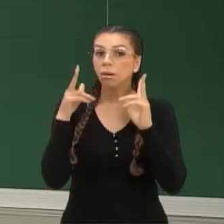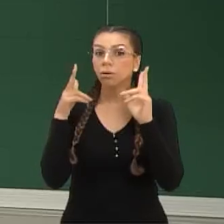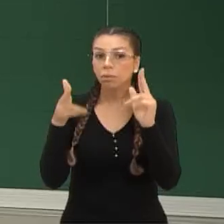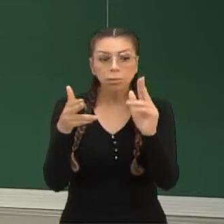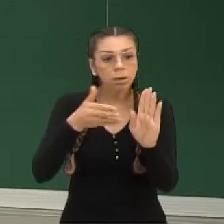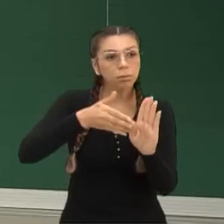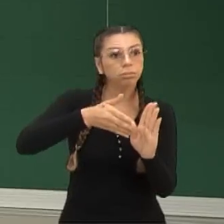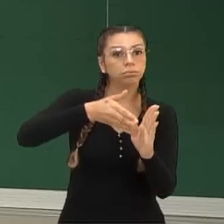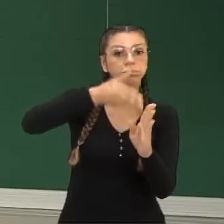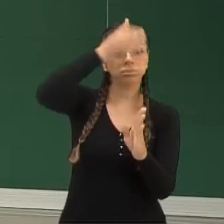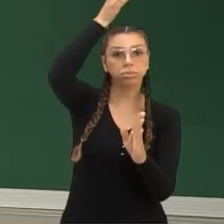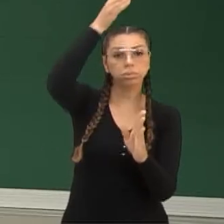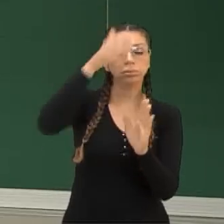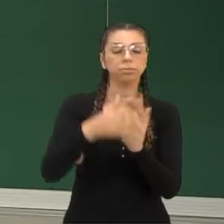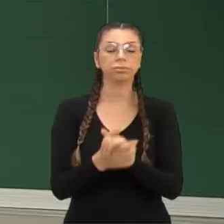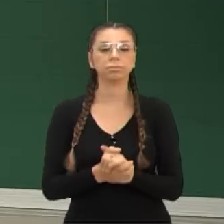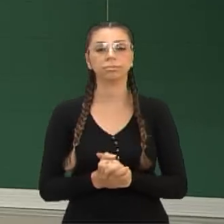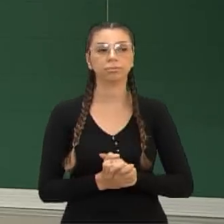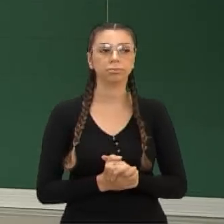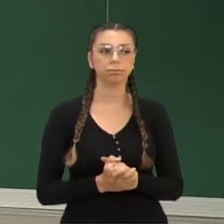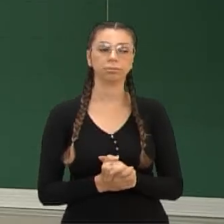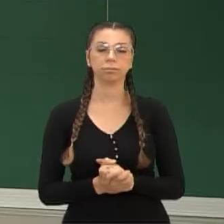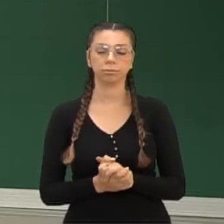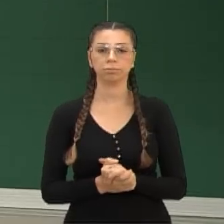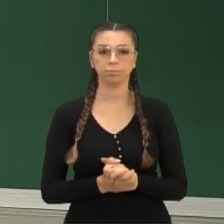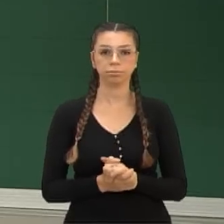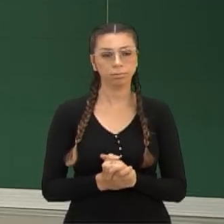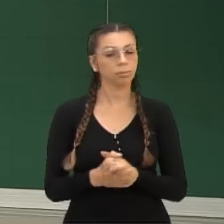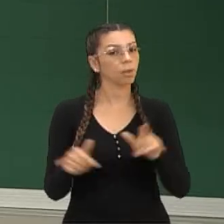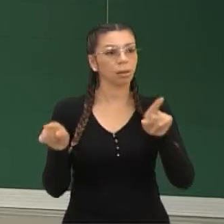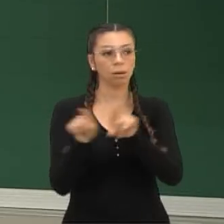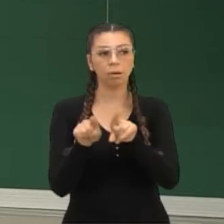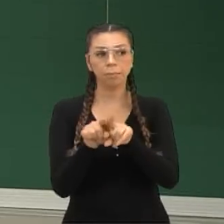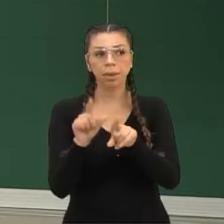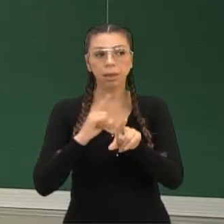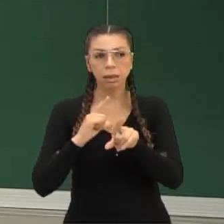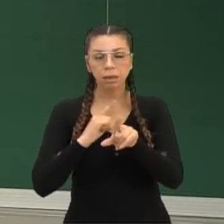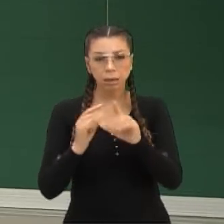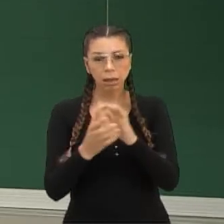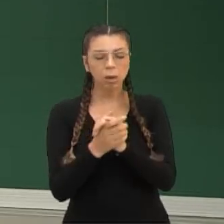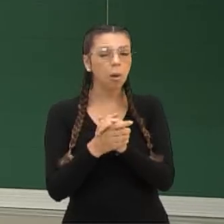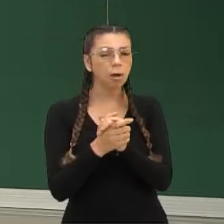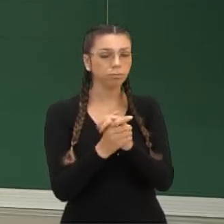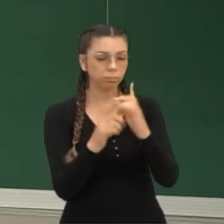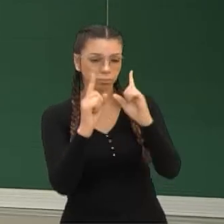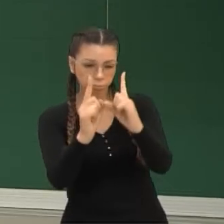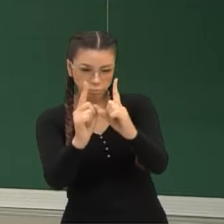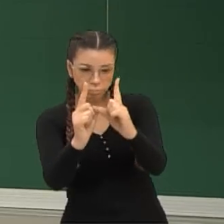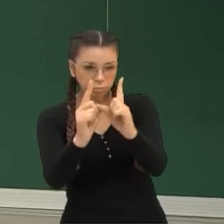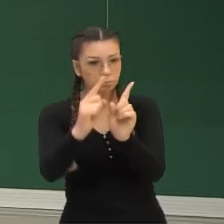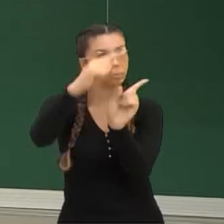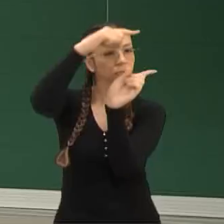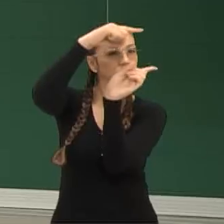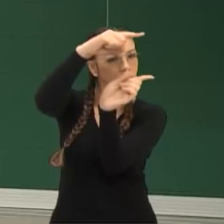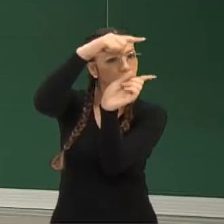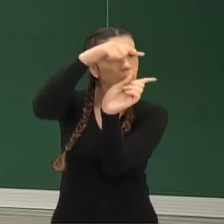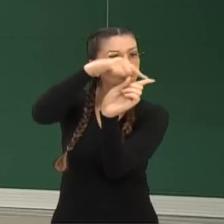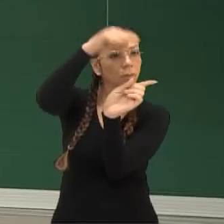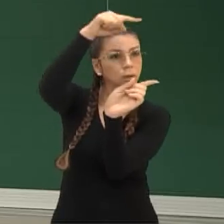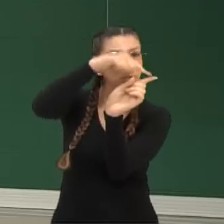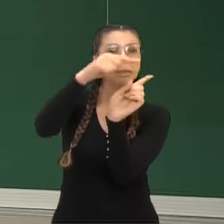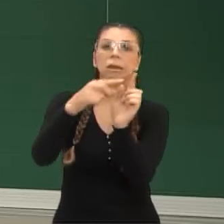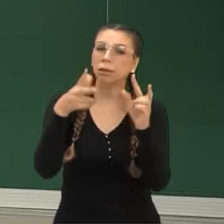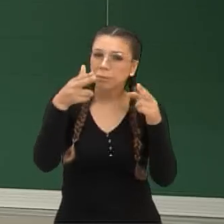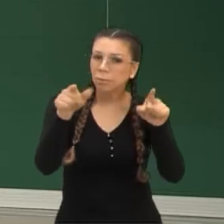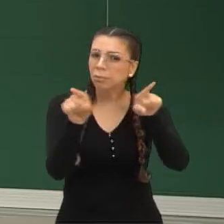vertical. Vou pôr aqui, ó, com o mesmo espaço, tá vendo que tem o mesmo tamanhinho? Não pode ser tamanho